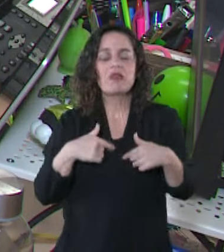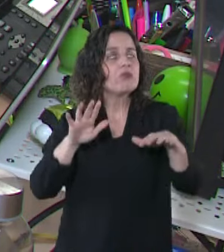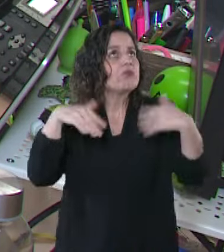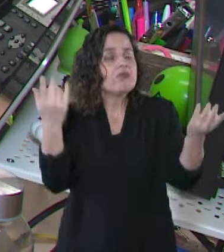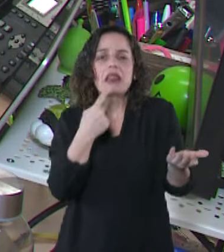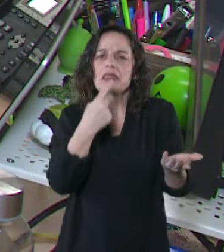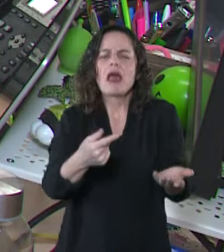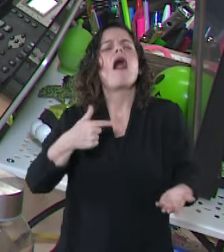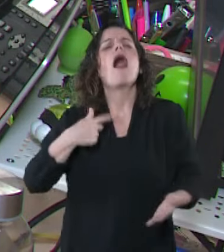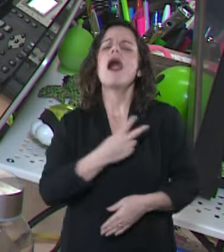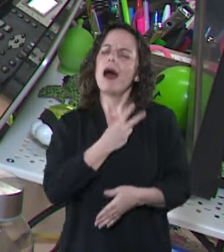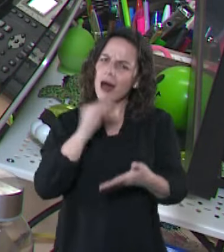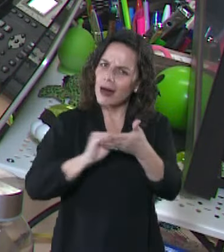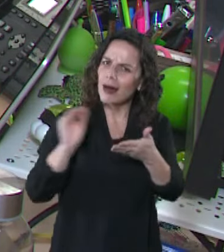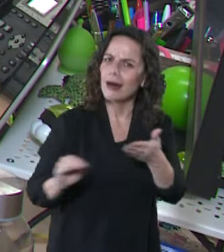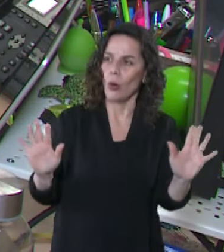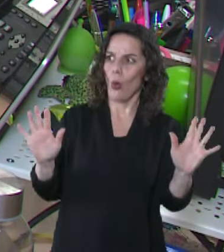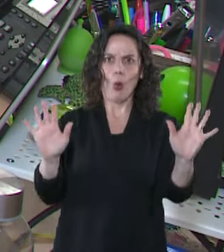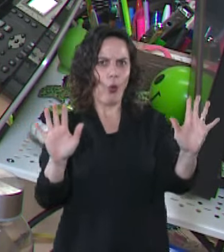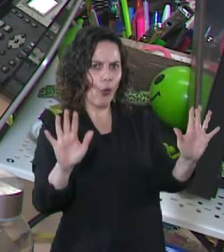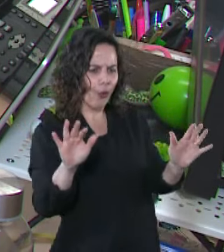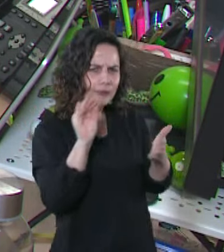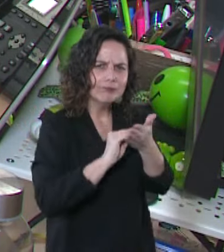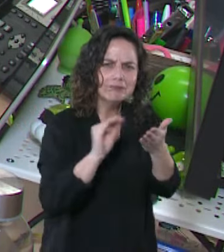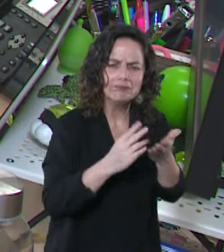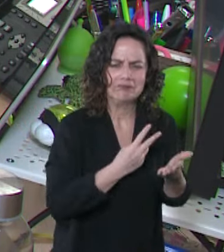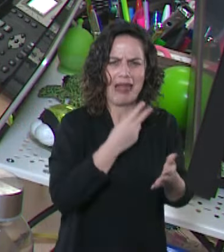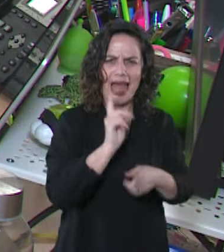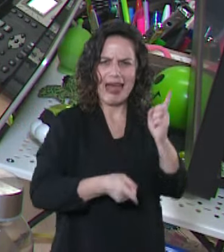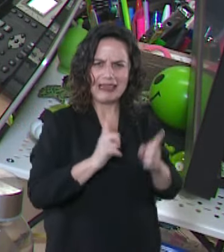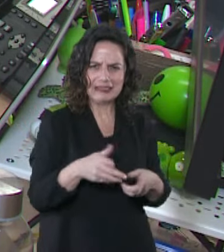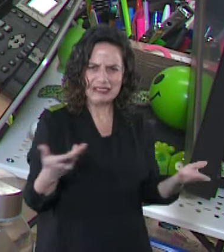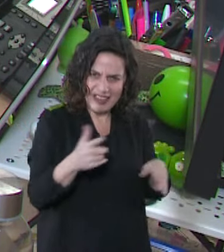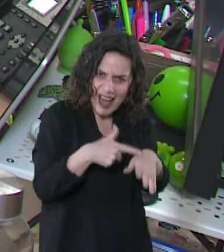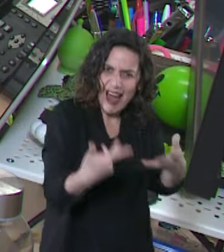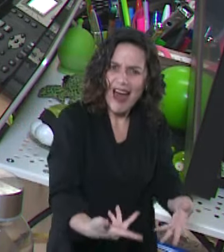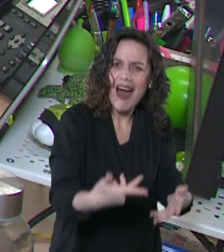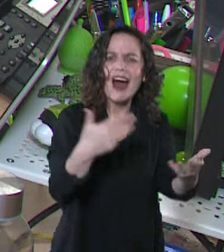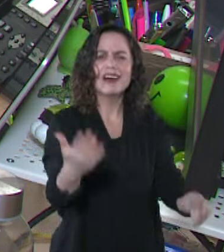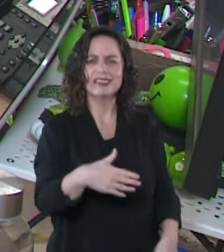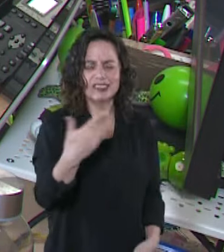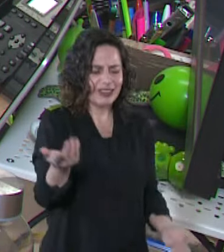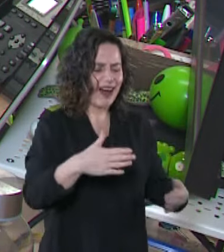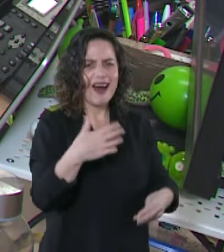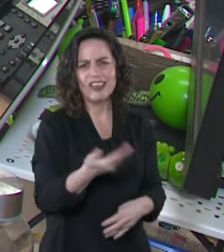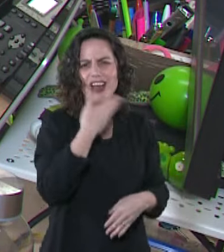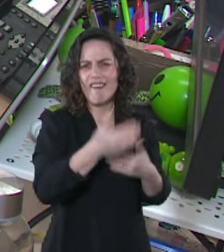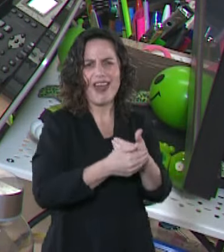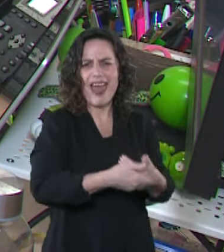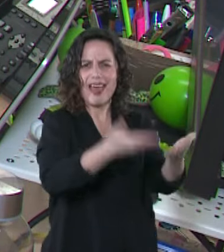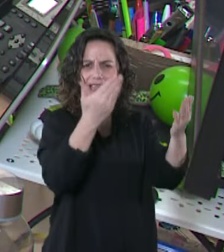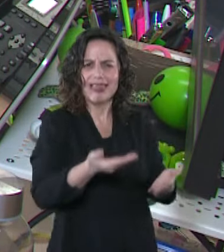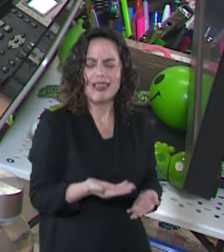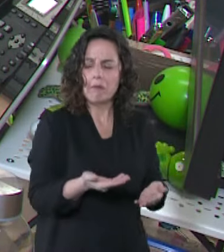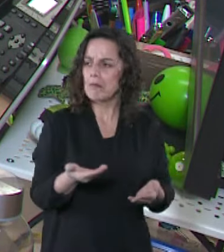vou-me inscrever na universidade. Oi? Vais-te inscrever na universidade? O que é isso? Agora, depois de velha, o que é que se passa aqui? Não, porque